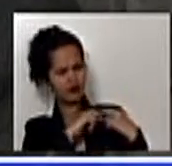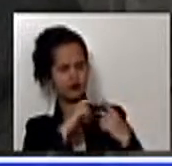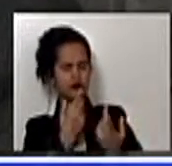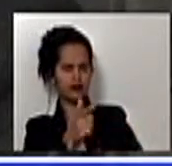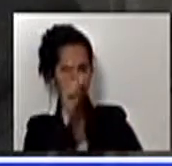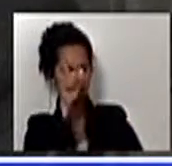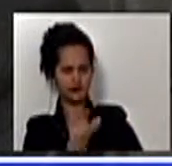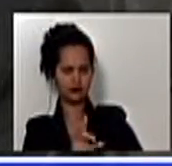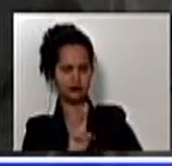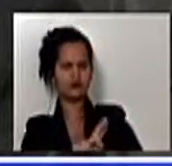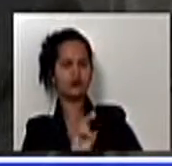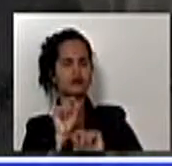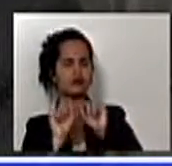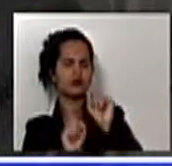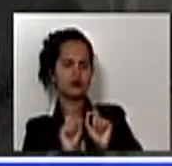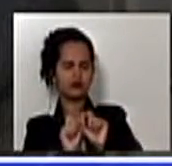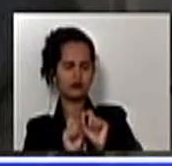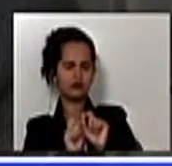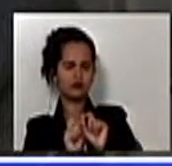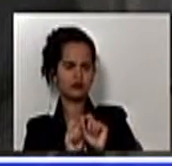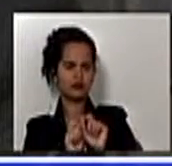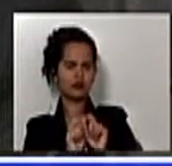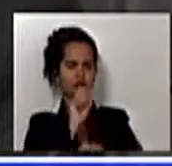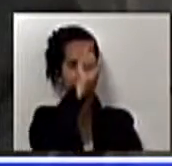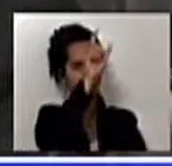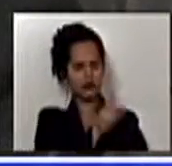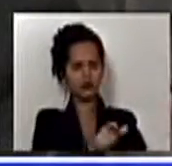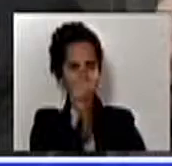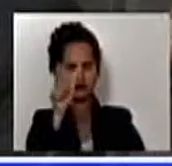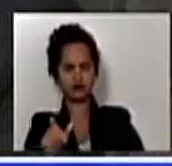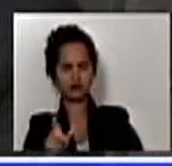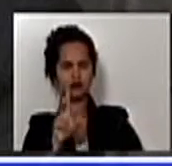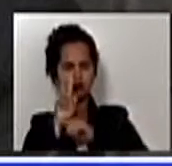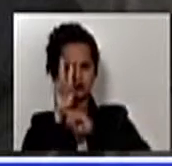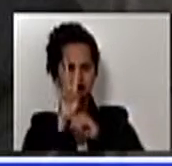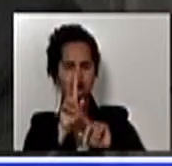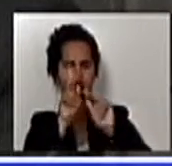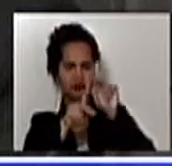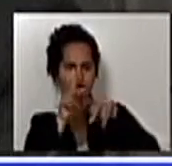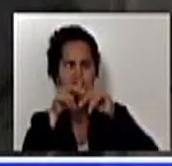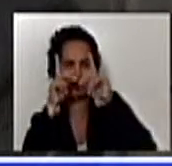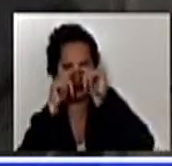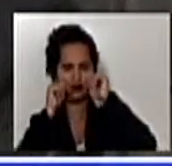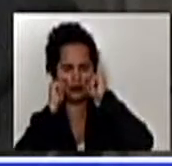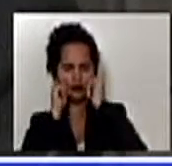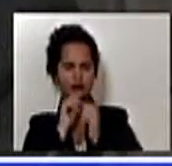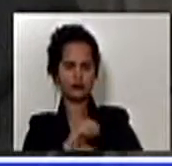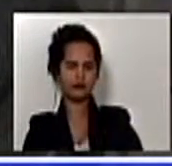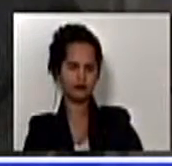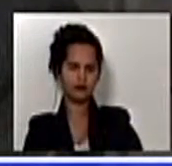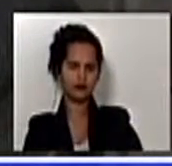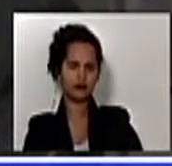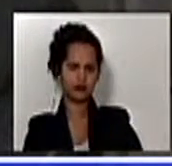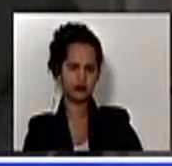A nossa cantilena é em defesa de vocês, do povo de Alagoas.